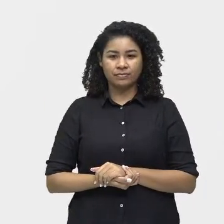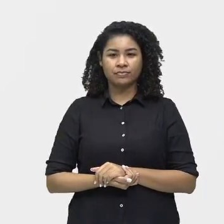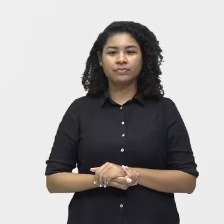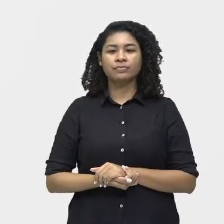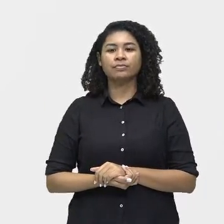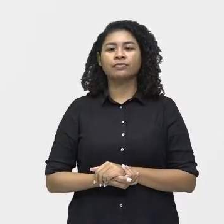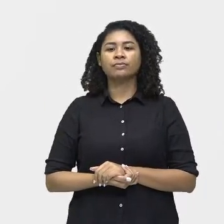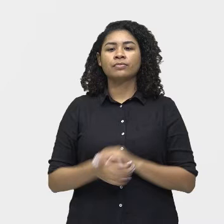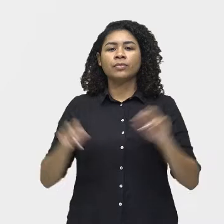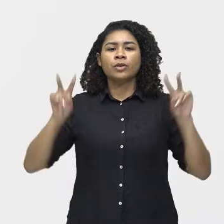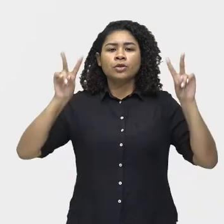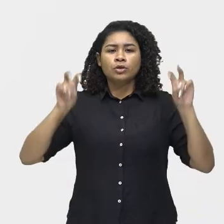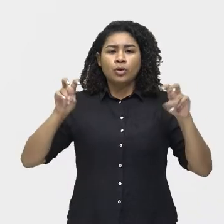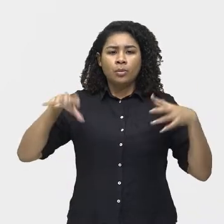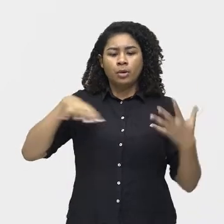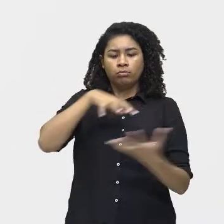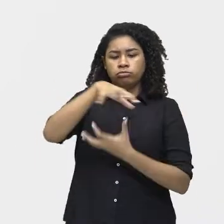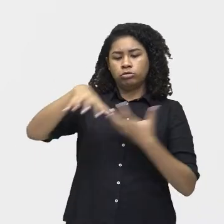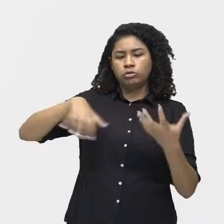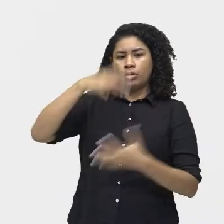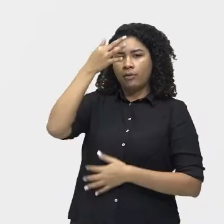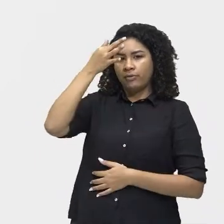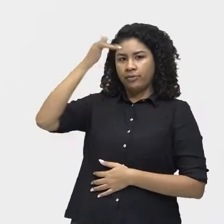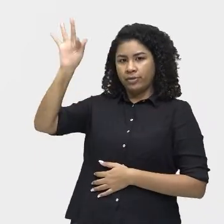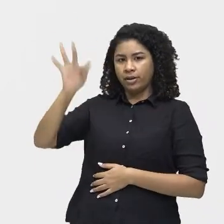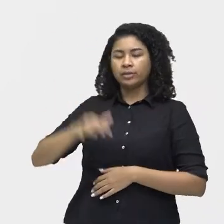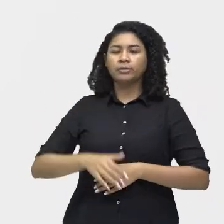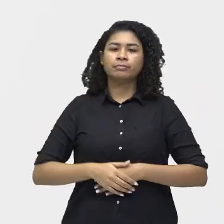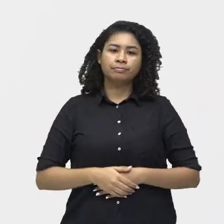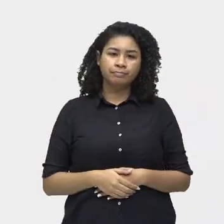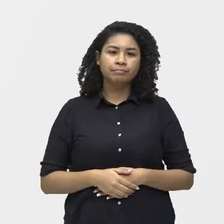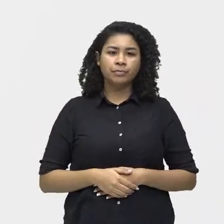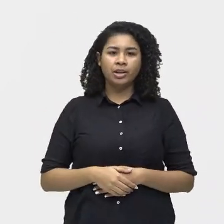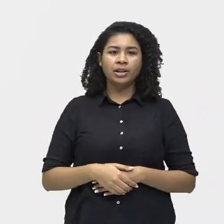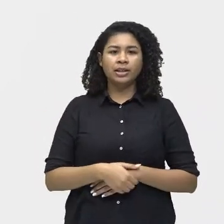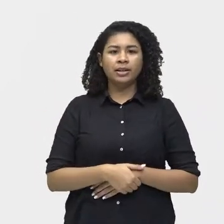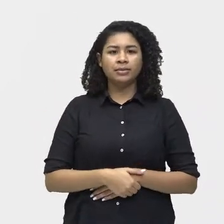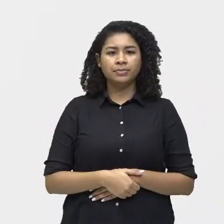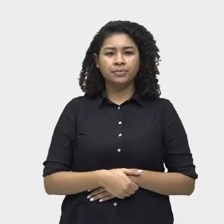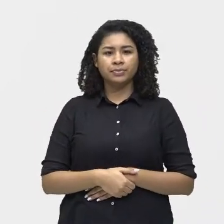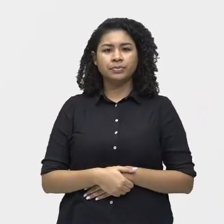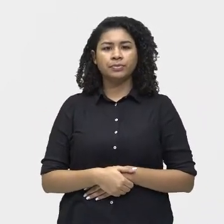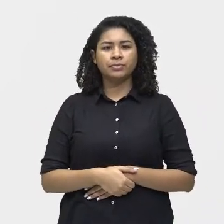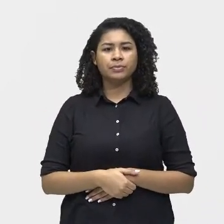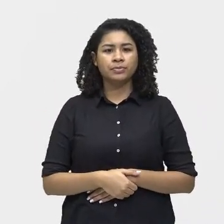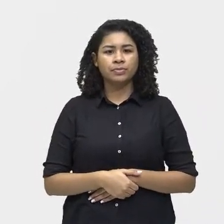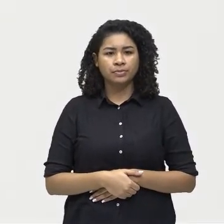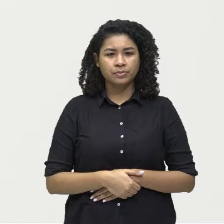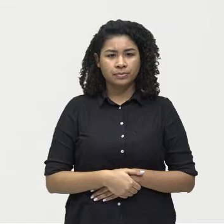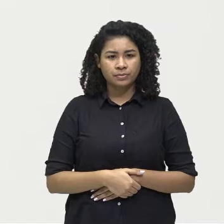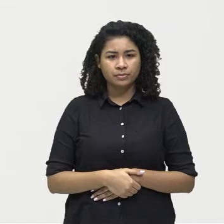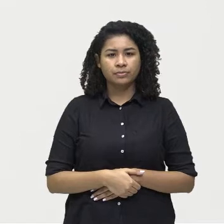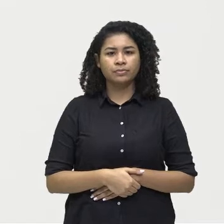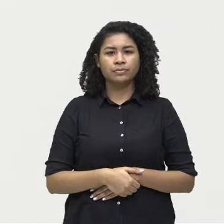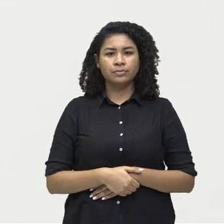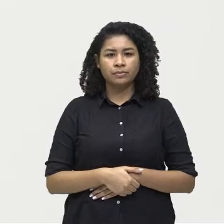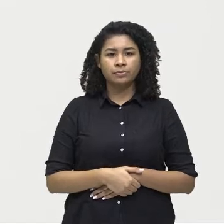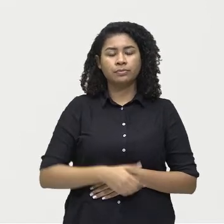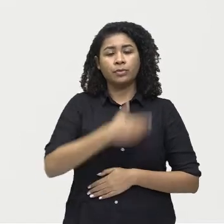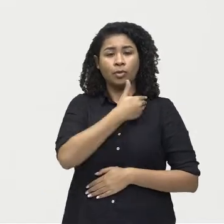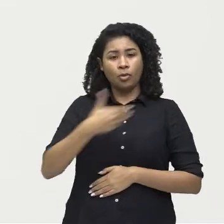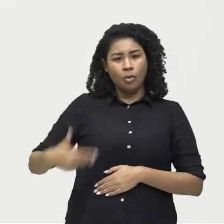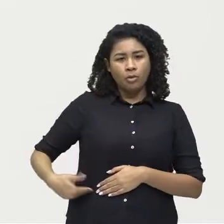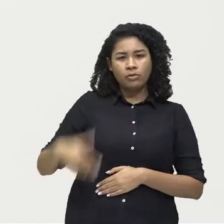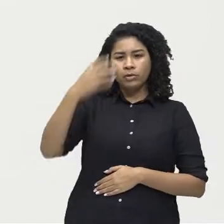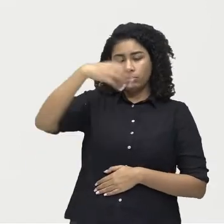Revolução Francesa. A crise da monarquia. A política de privilégio na França monárquica levou